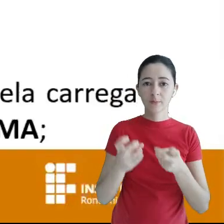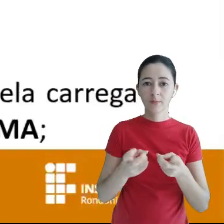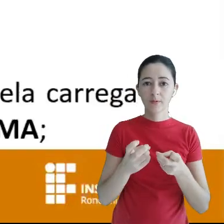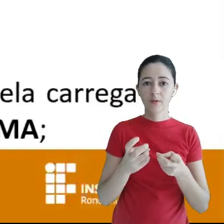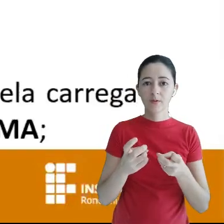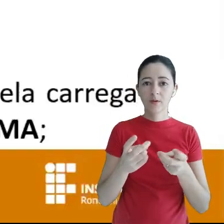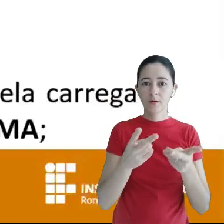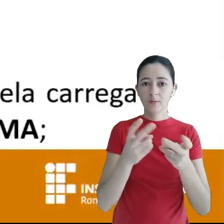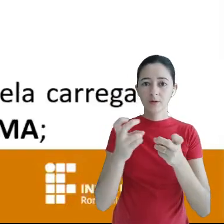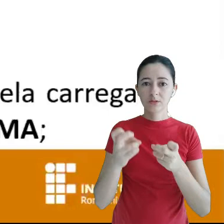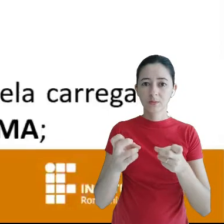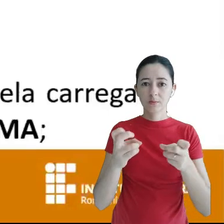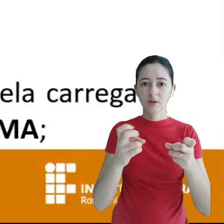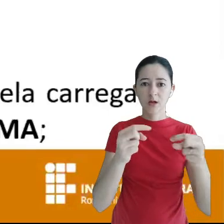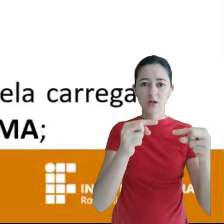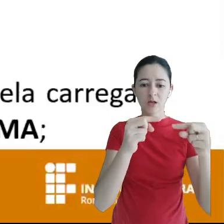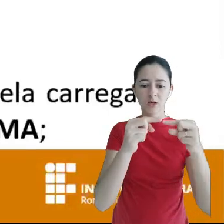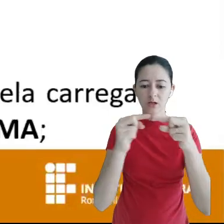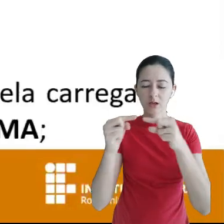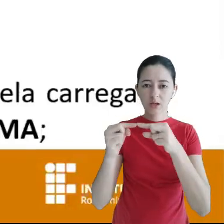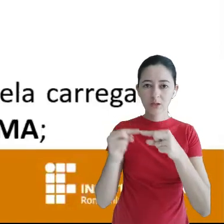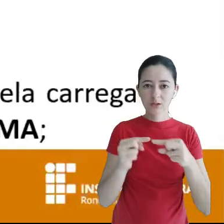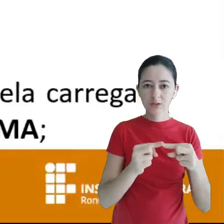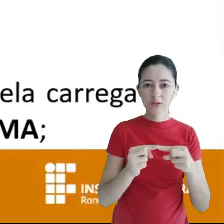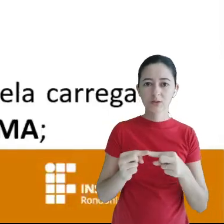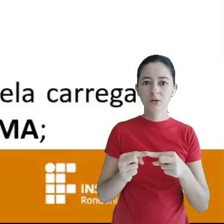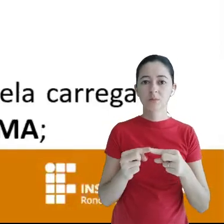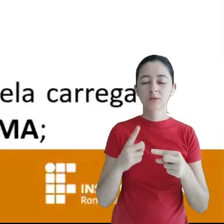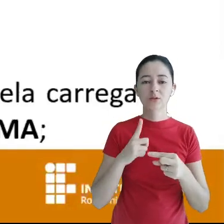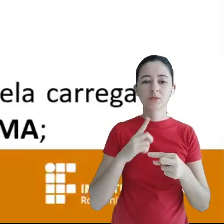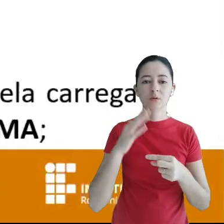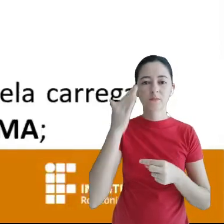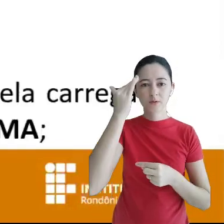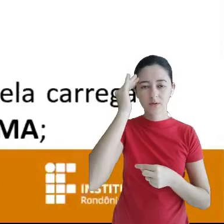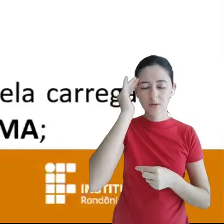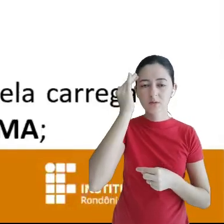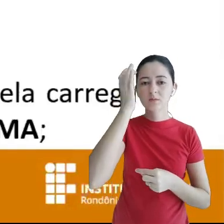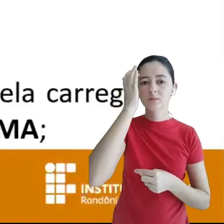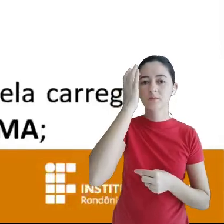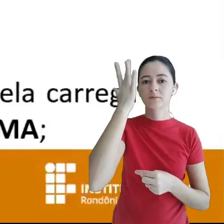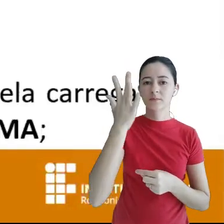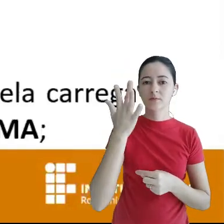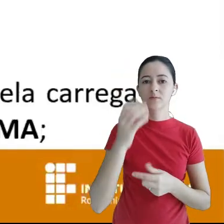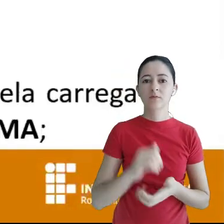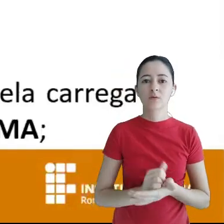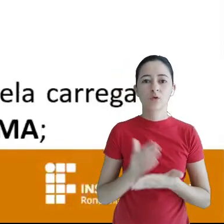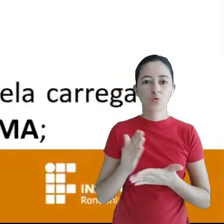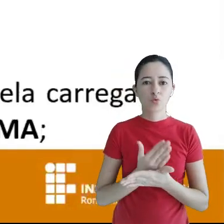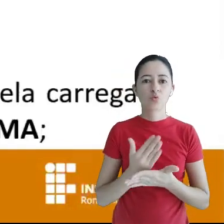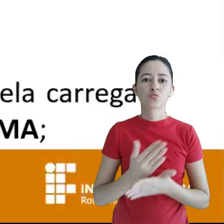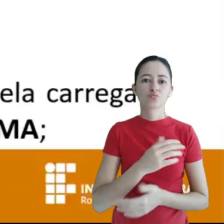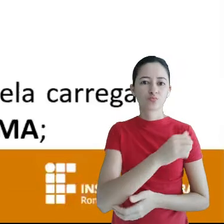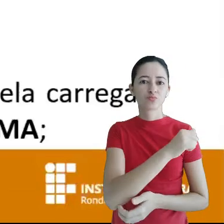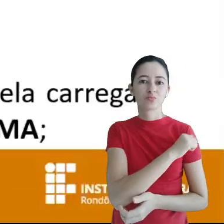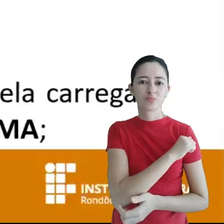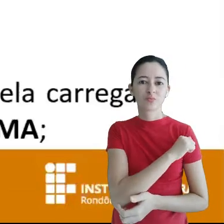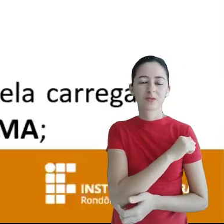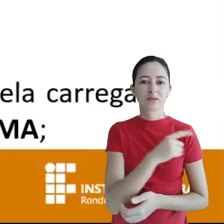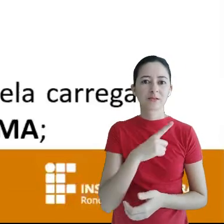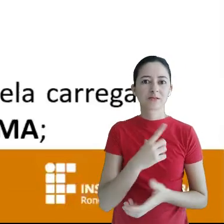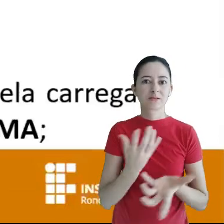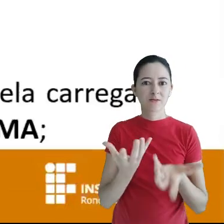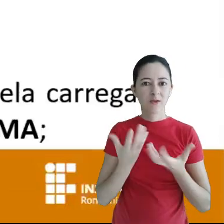cardinalidade. Cardinalidade, eu tenho certeza que vai ficar um pouquinho mais fácil. Você vai conseguir aprender. Os meus alunos que eu ensino,